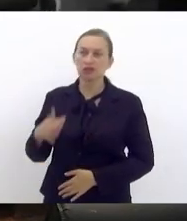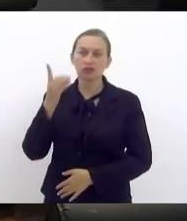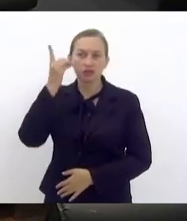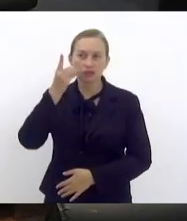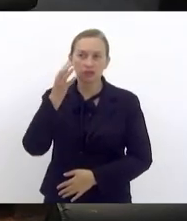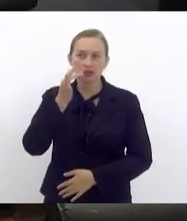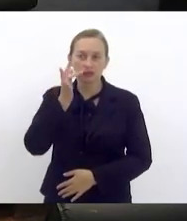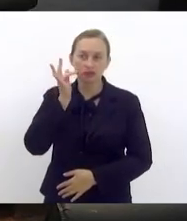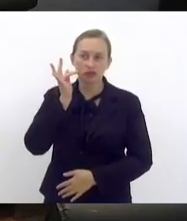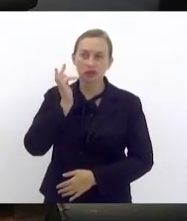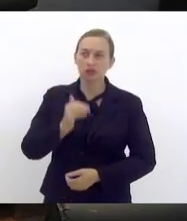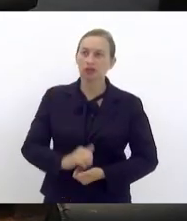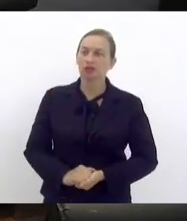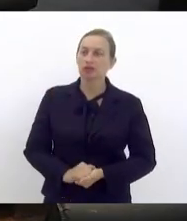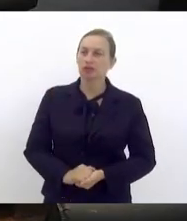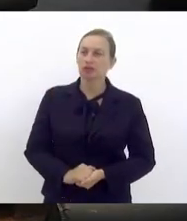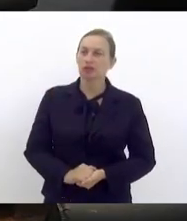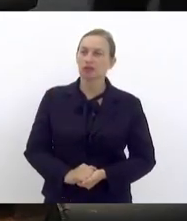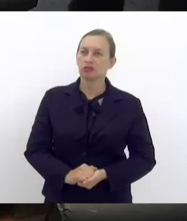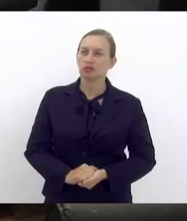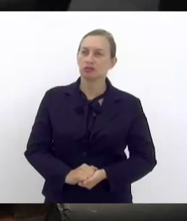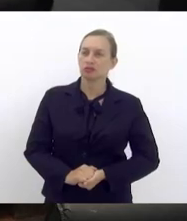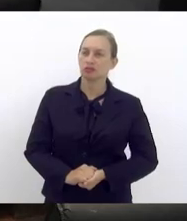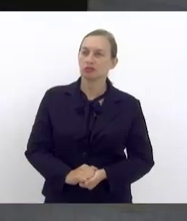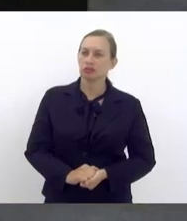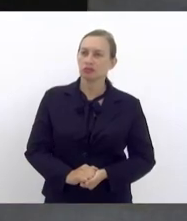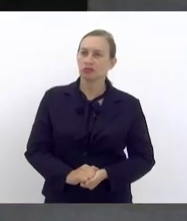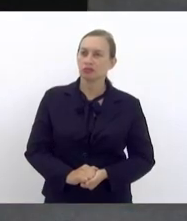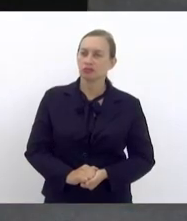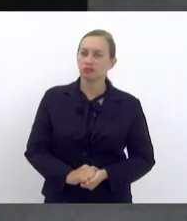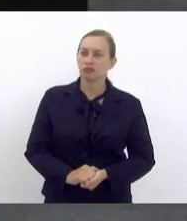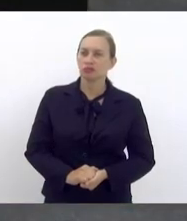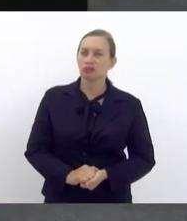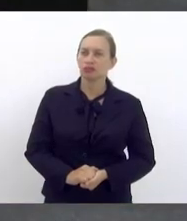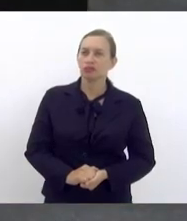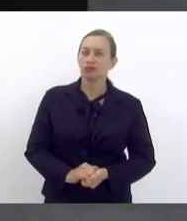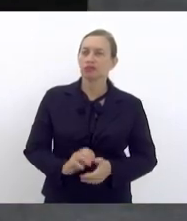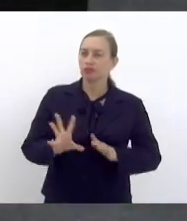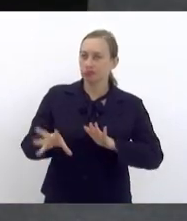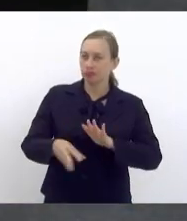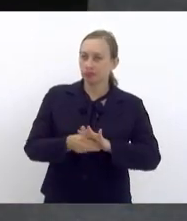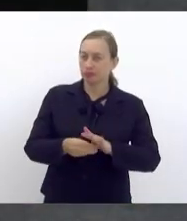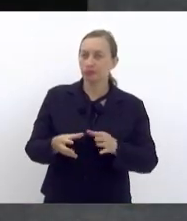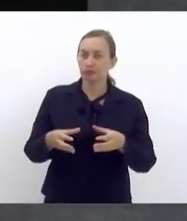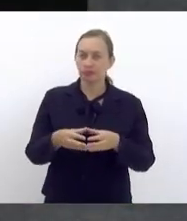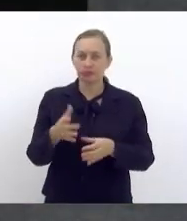favor. Na verdade, a gente viu que teve aqui uma emenda da Comissão de